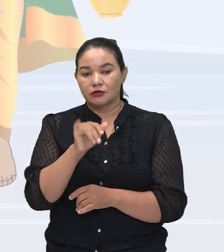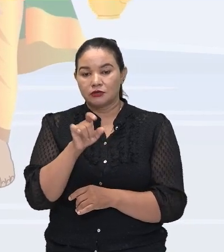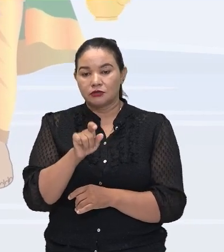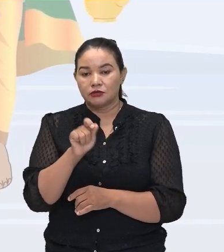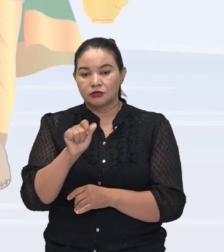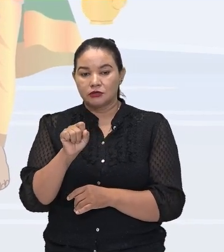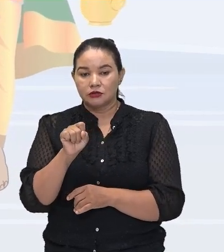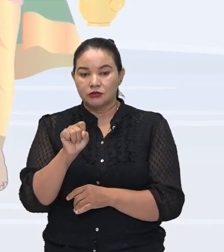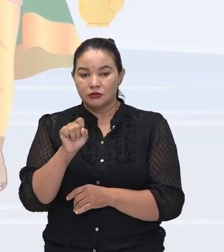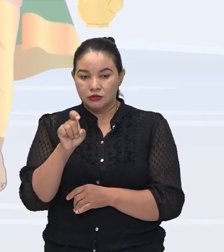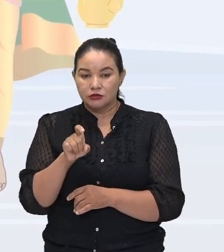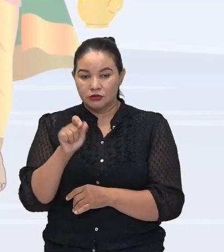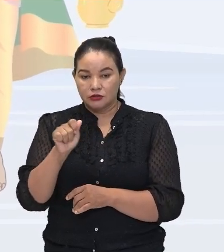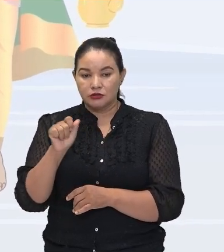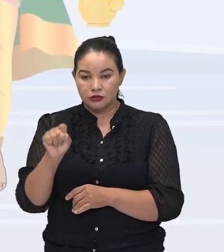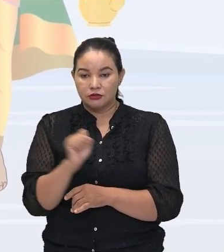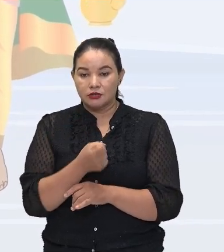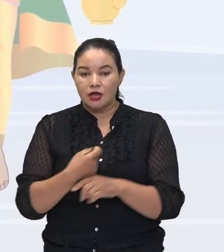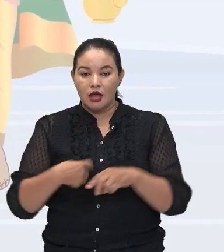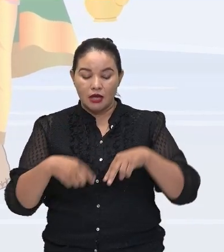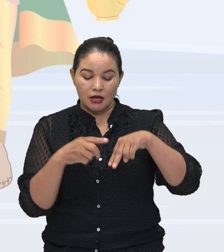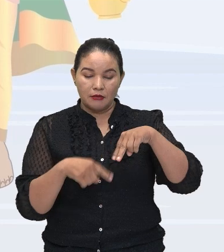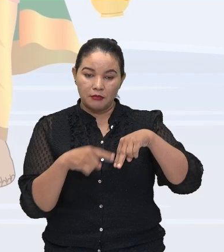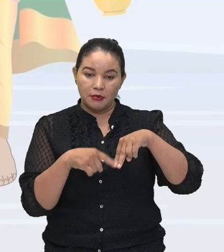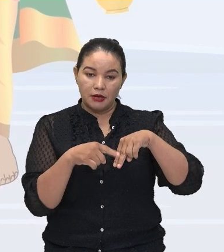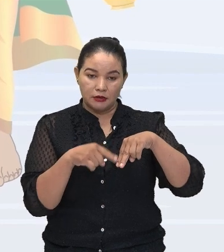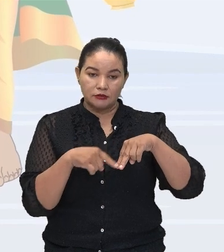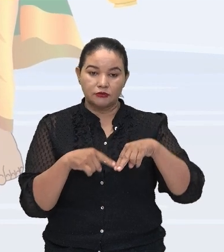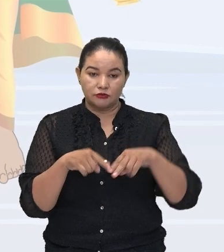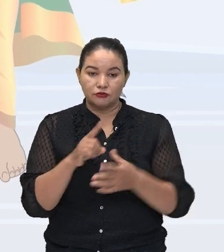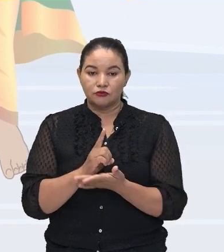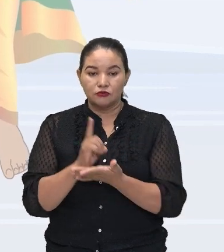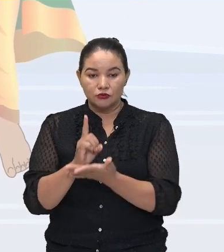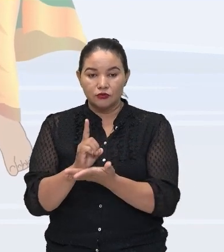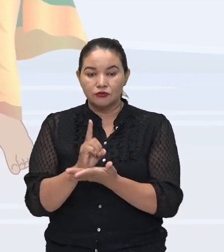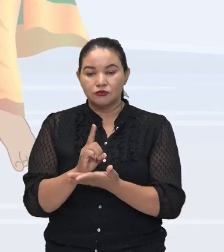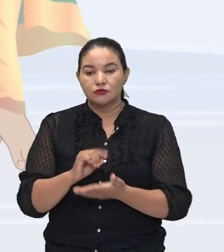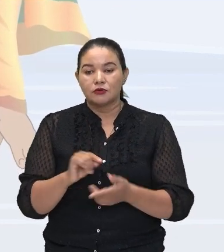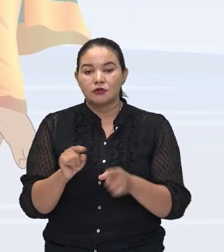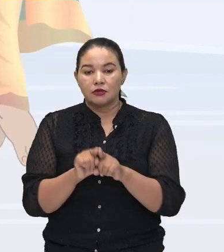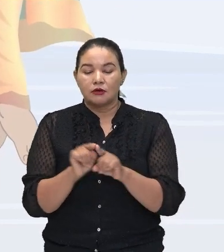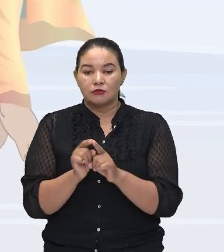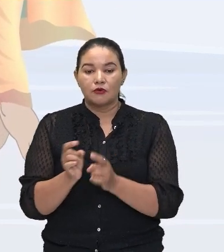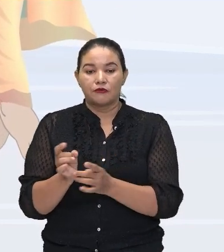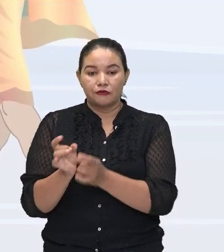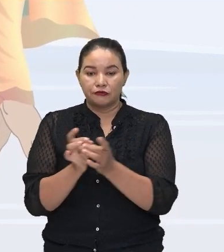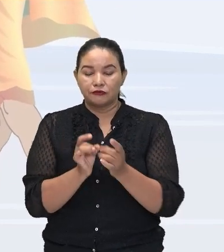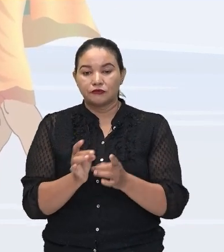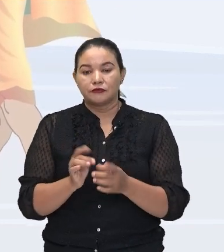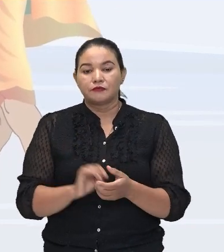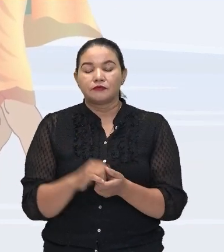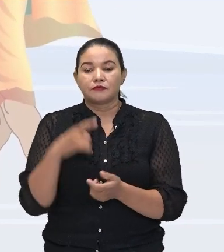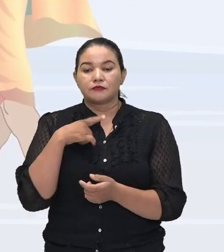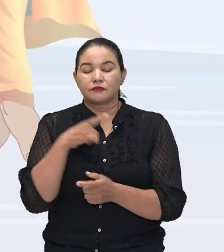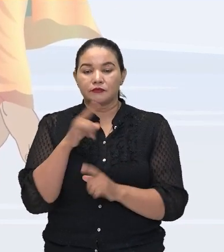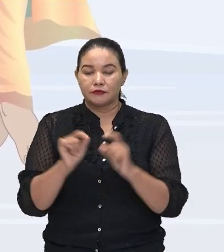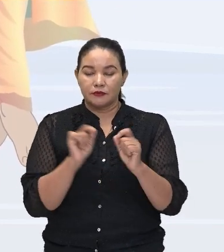Deus Brahma, que são os comerciantes. Nós